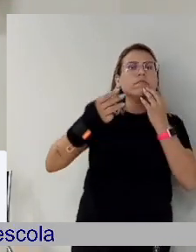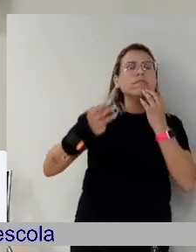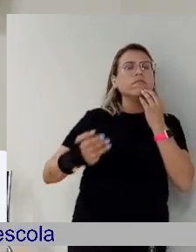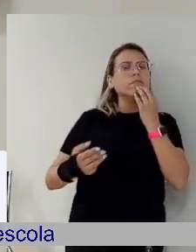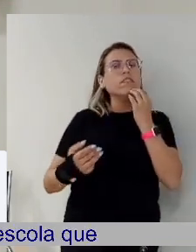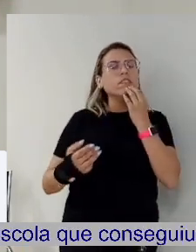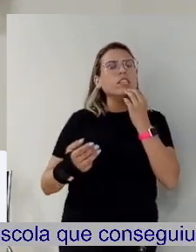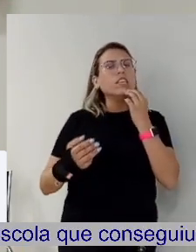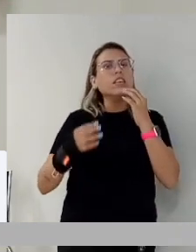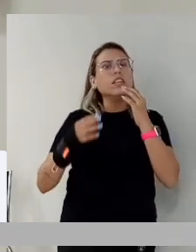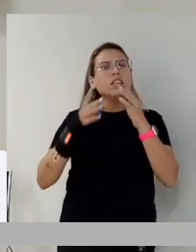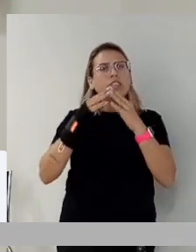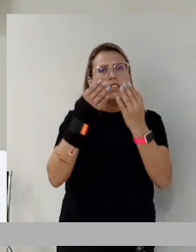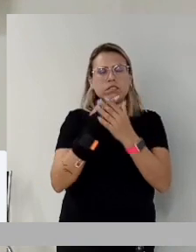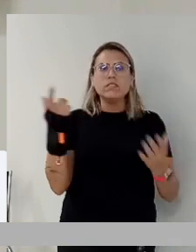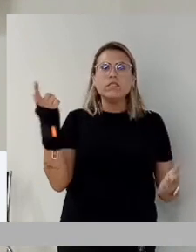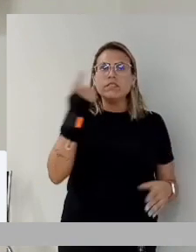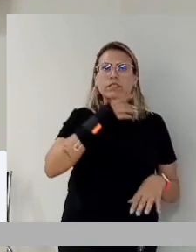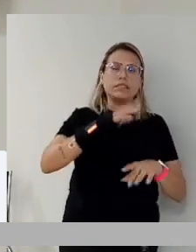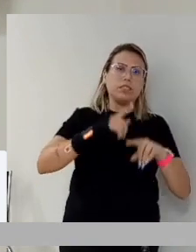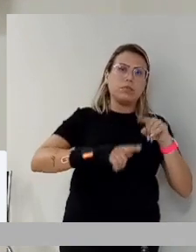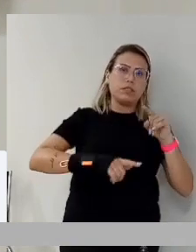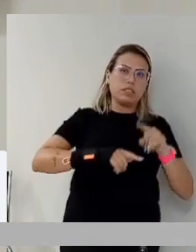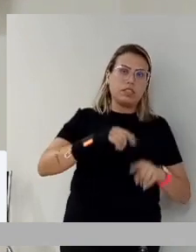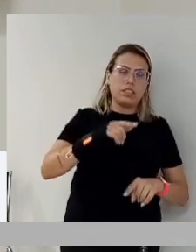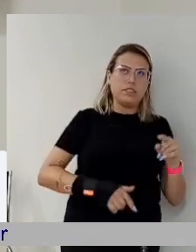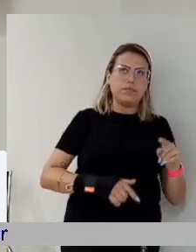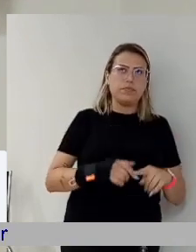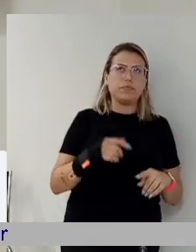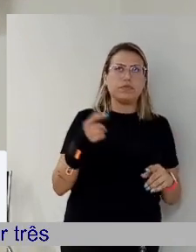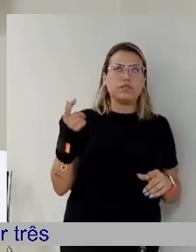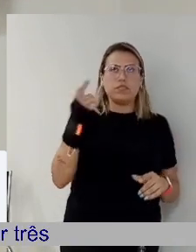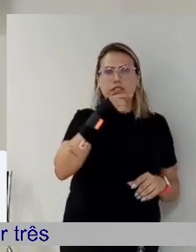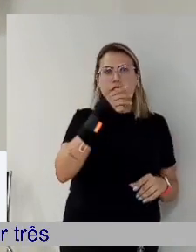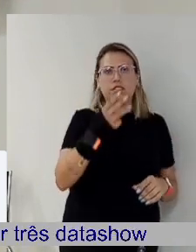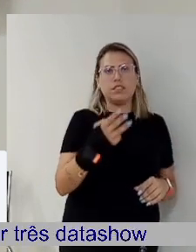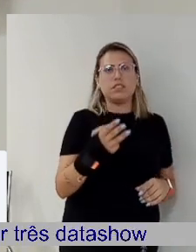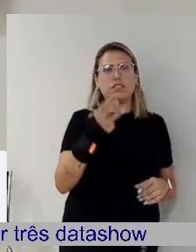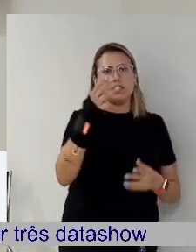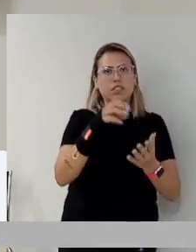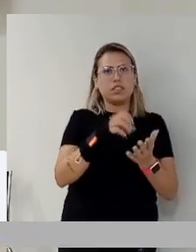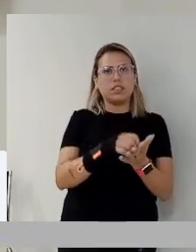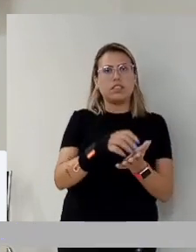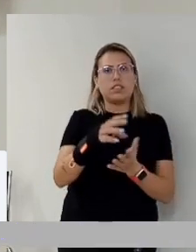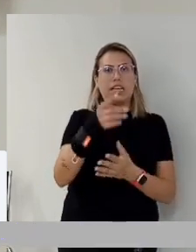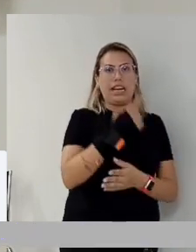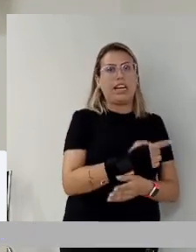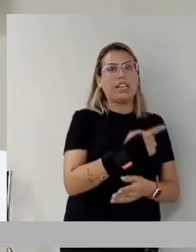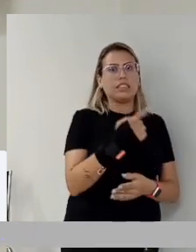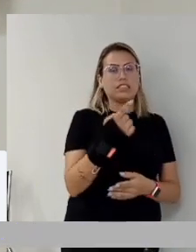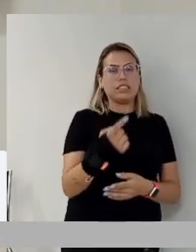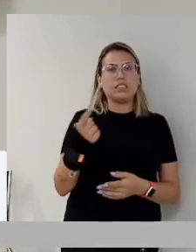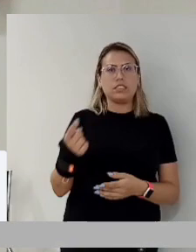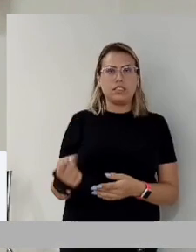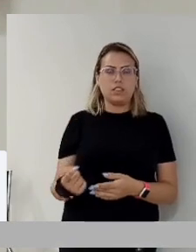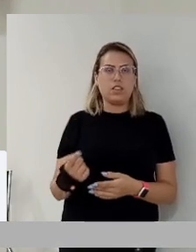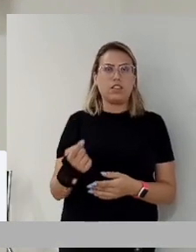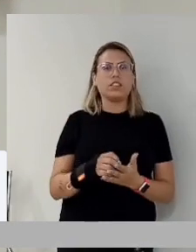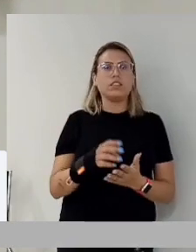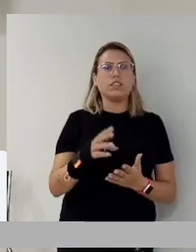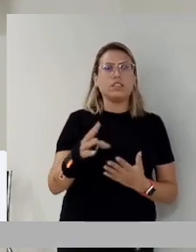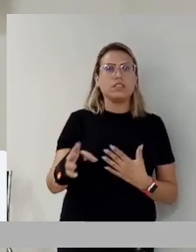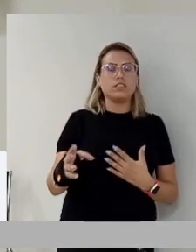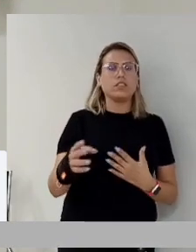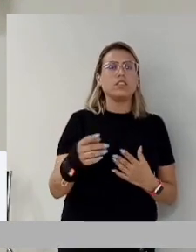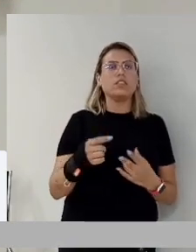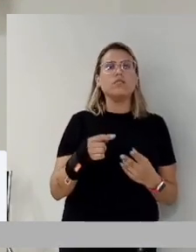que conseguiu mais material reci clava eles vão ganhar três data show cada escola vai ganhar um data show a da